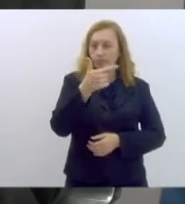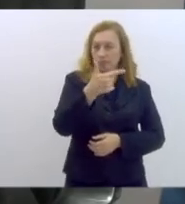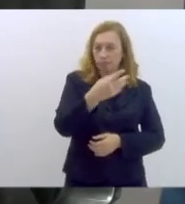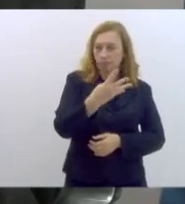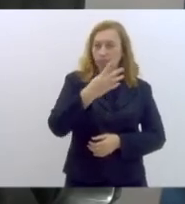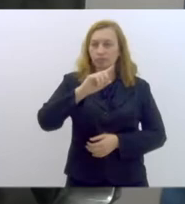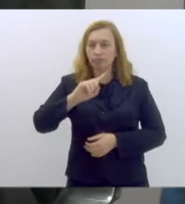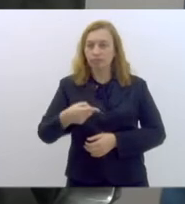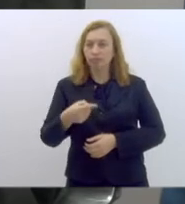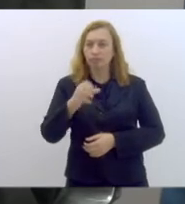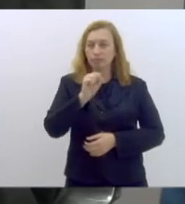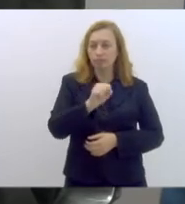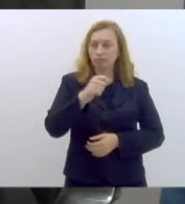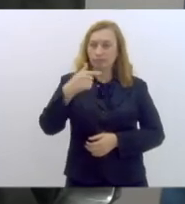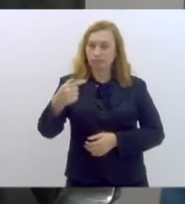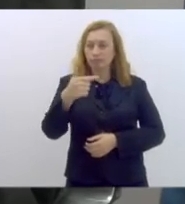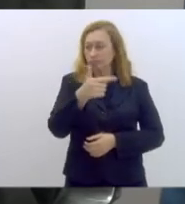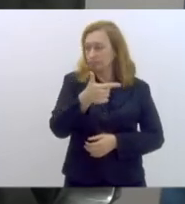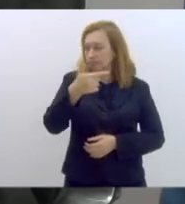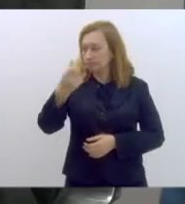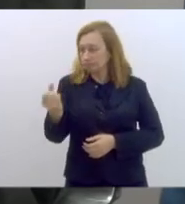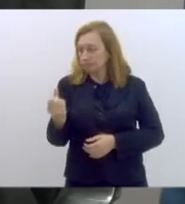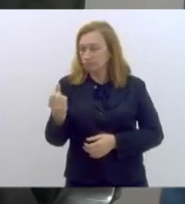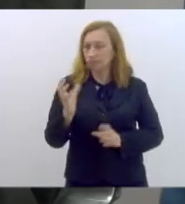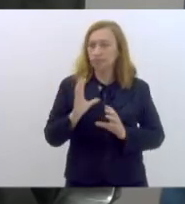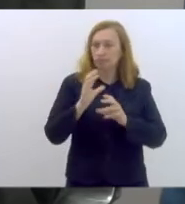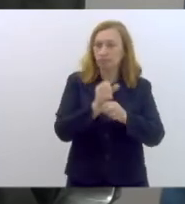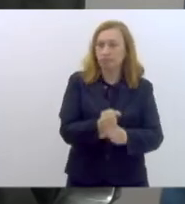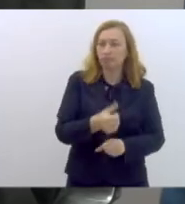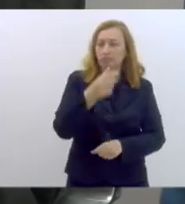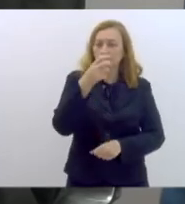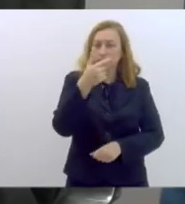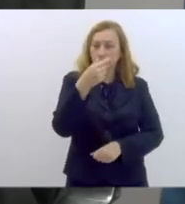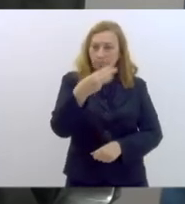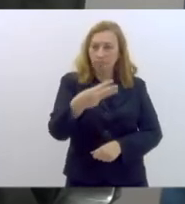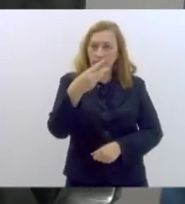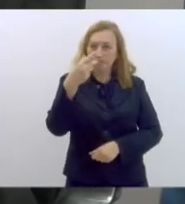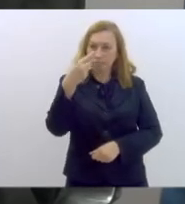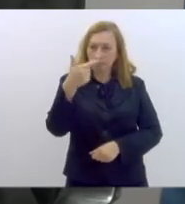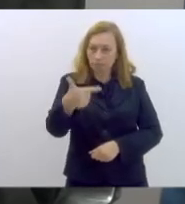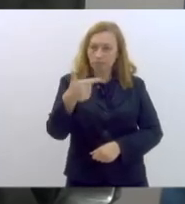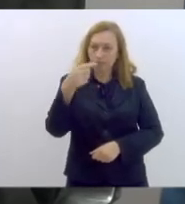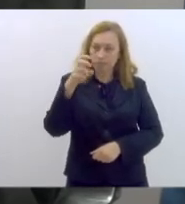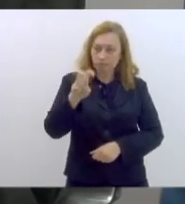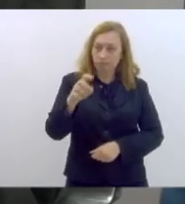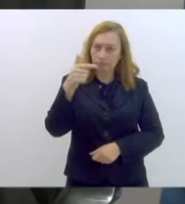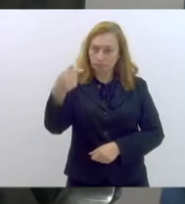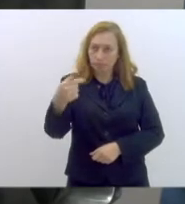4.087 de 16, que deve somar 3,257, uns 13 bi?